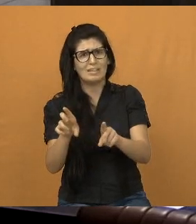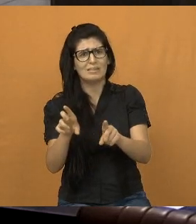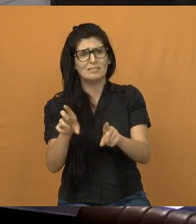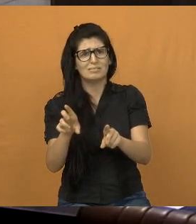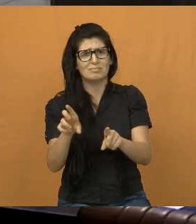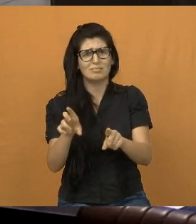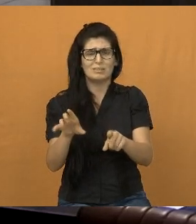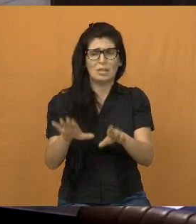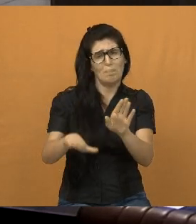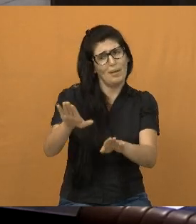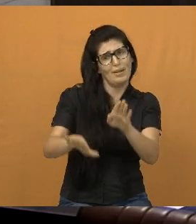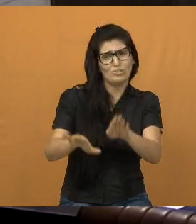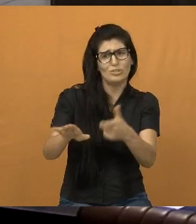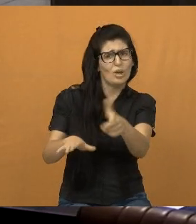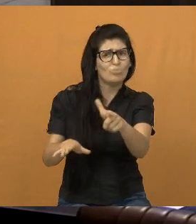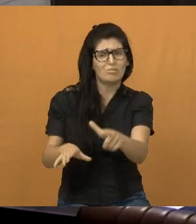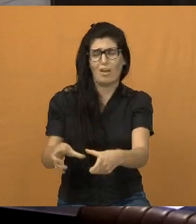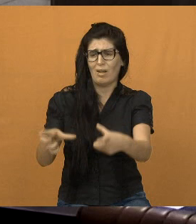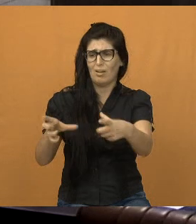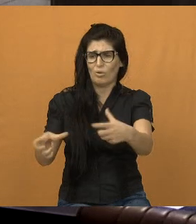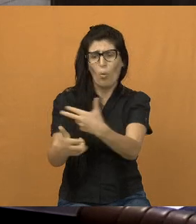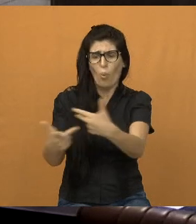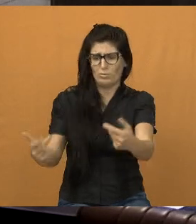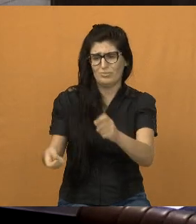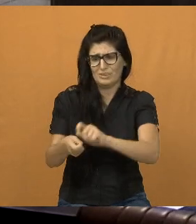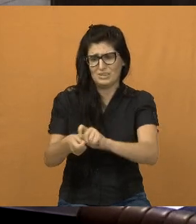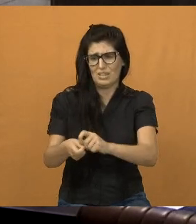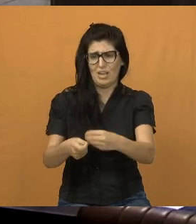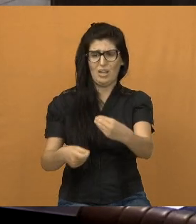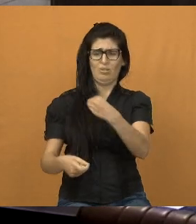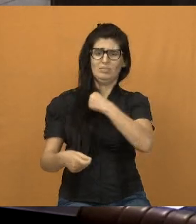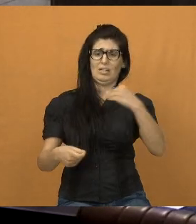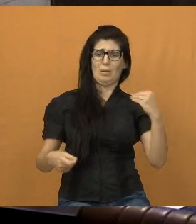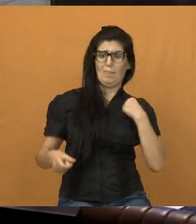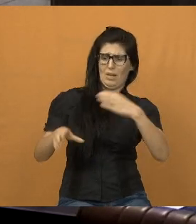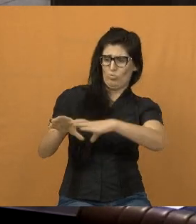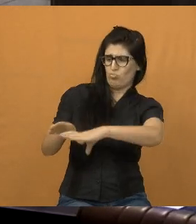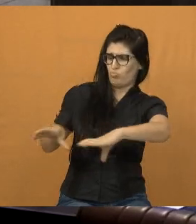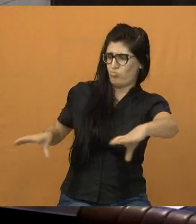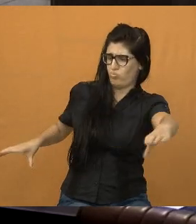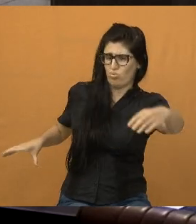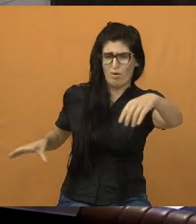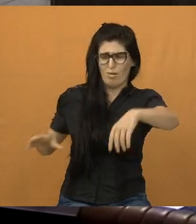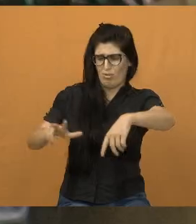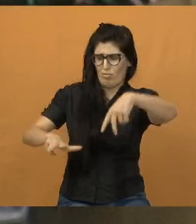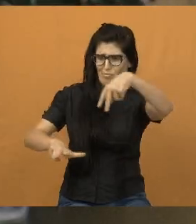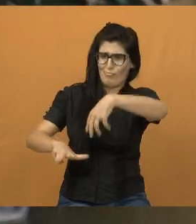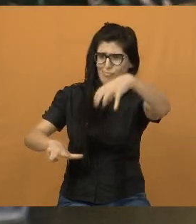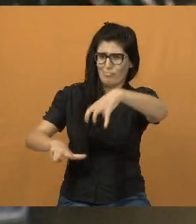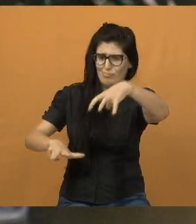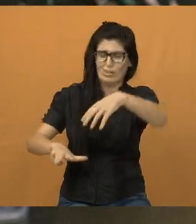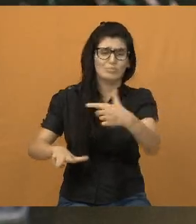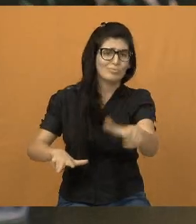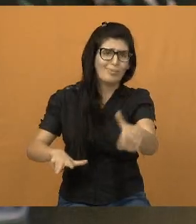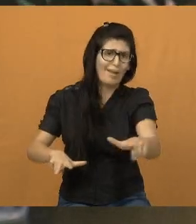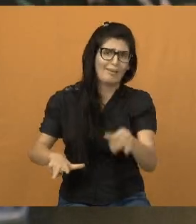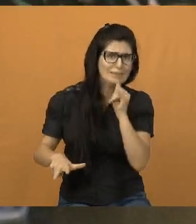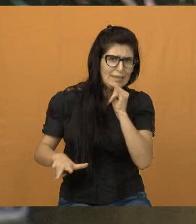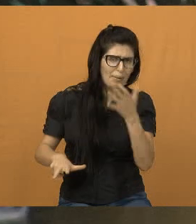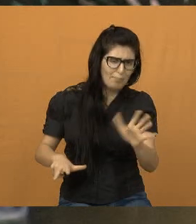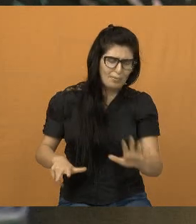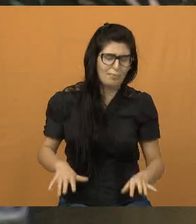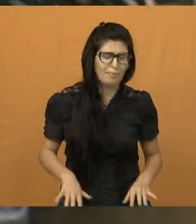né? Posso ser questionada a próxima vez porque diminuiu. Não acho que vai acontecer isso, porque ainda tem uma demanda reprimida importante que nós vamos